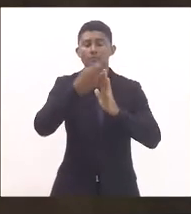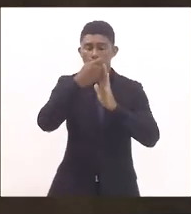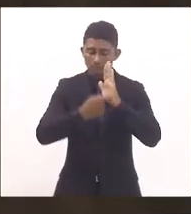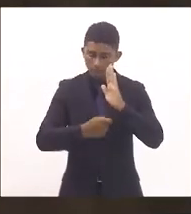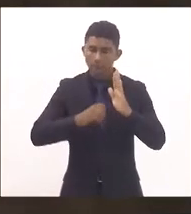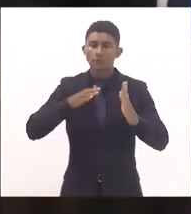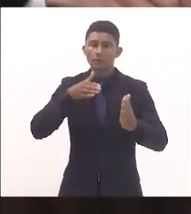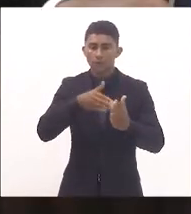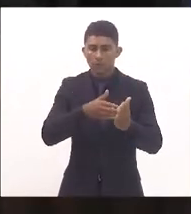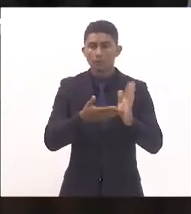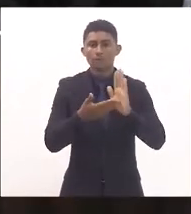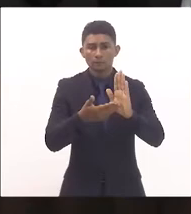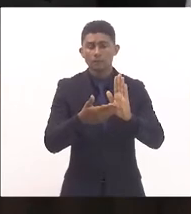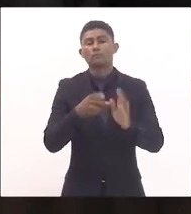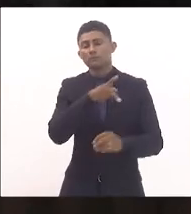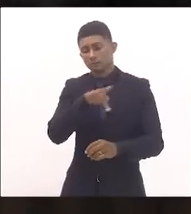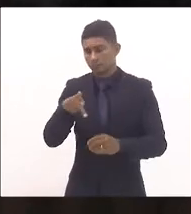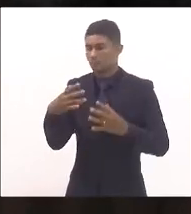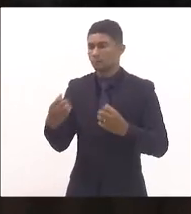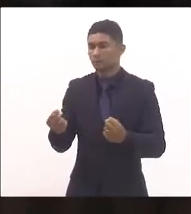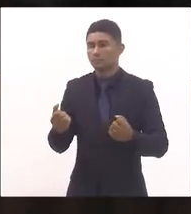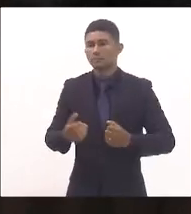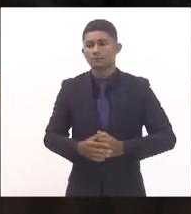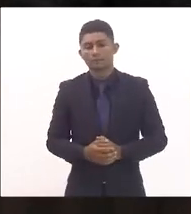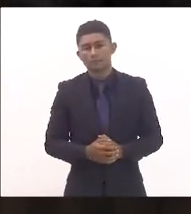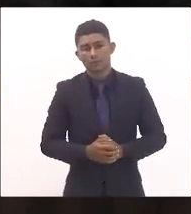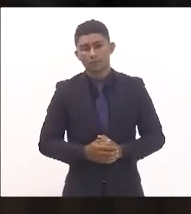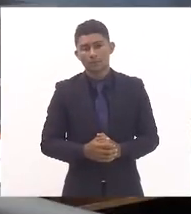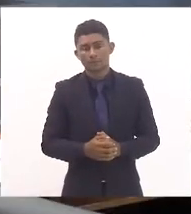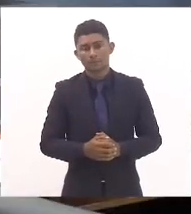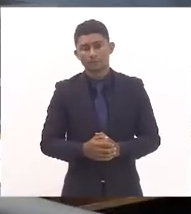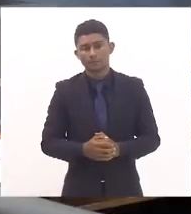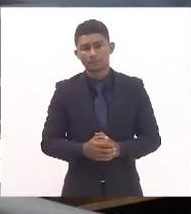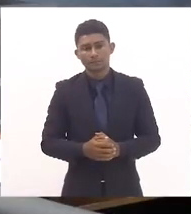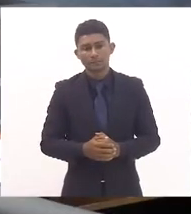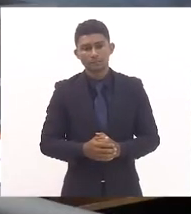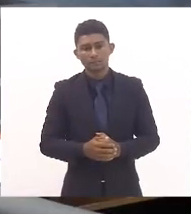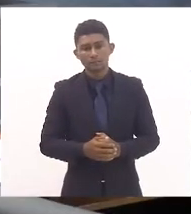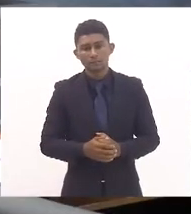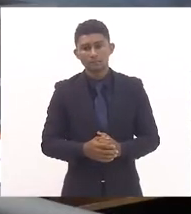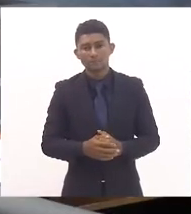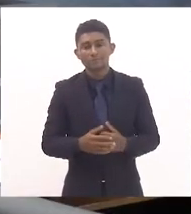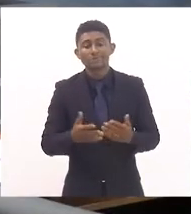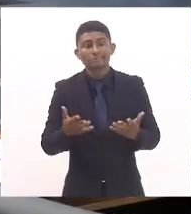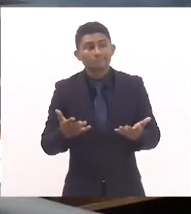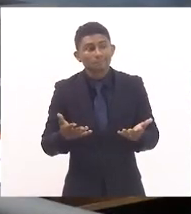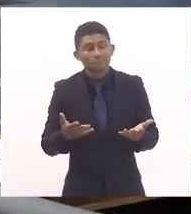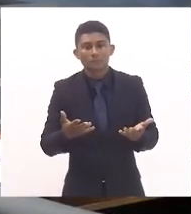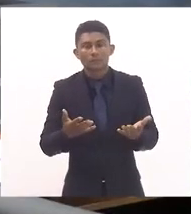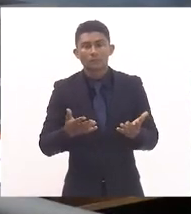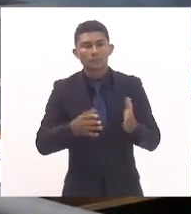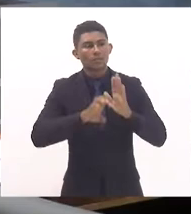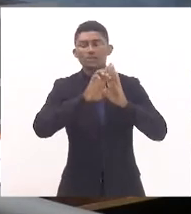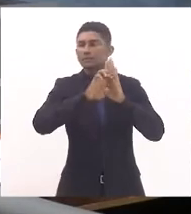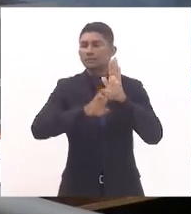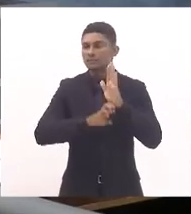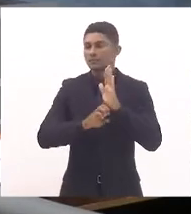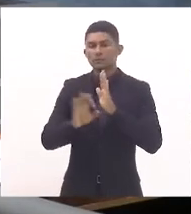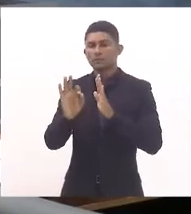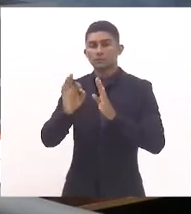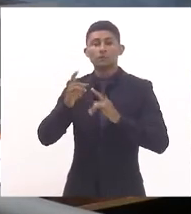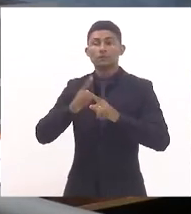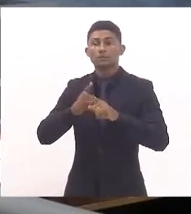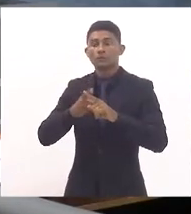com forma final de redação. Que a presidência defere. Senhor presidente, não é que com emendas, é o parecer, é